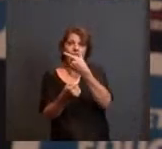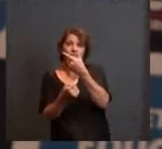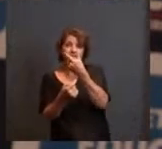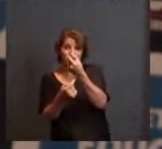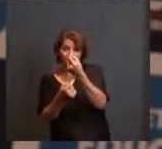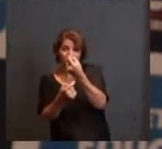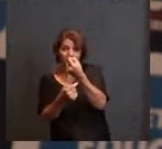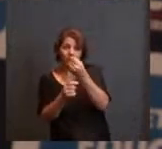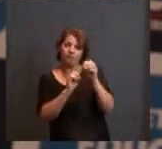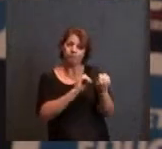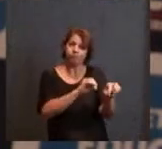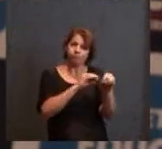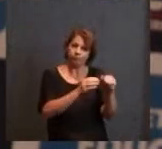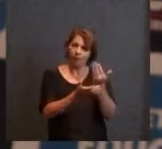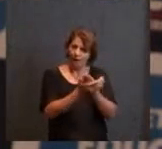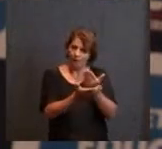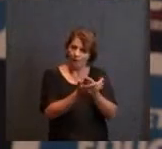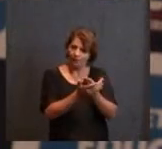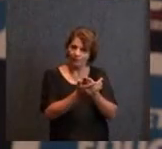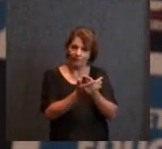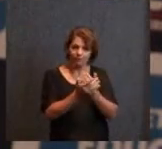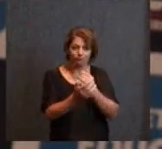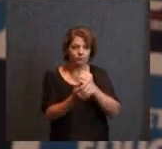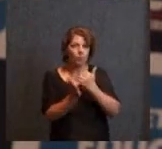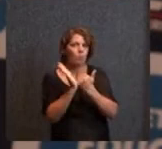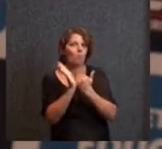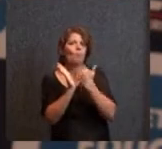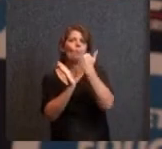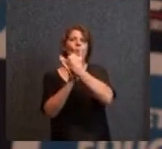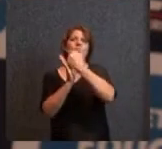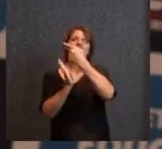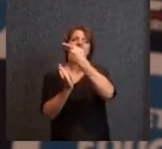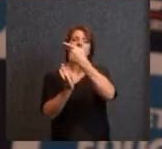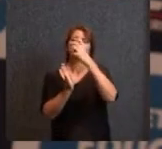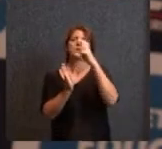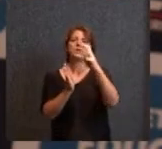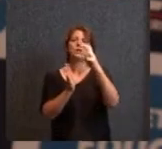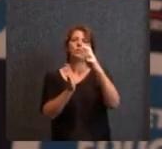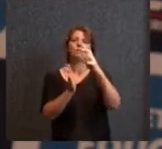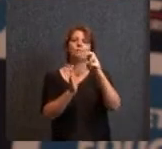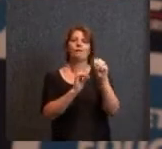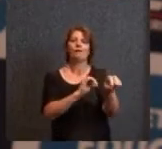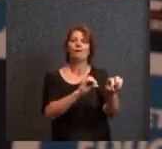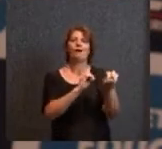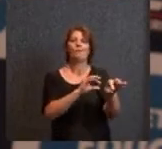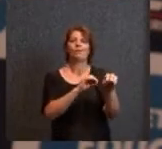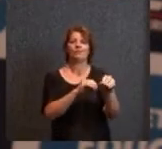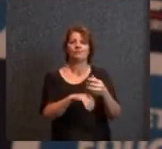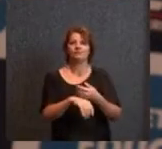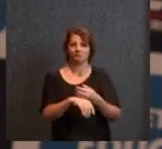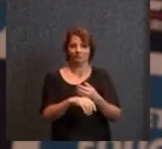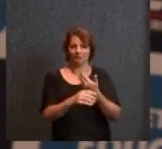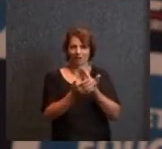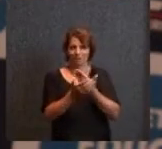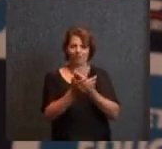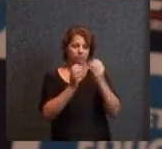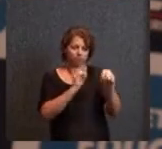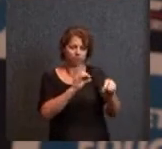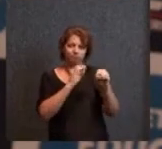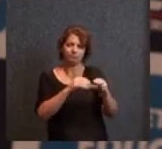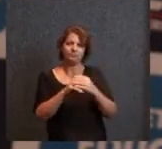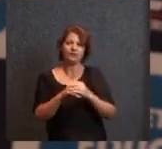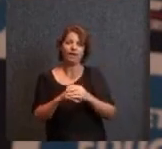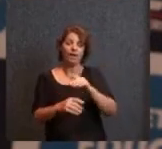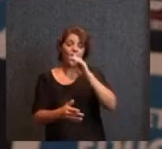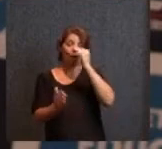para 25 aulas. Estamos com 25 aulas cumprindo a